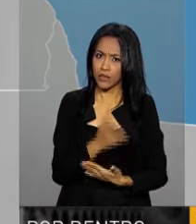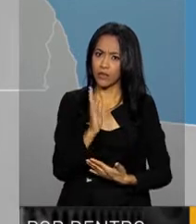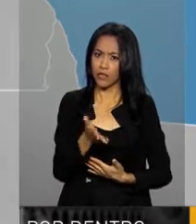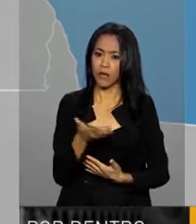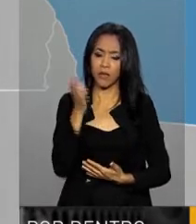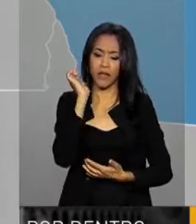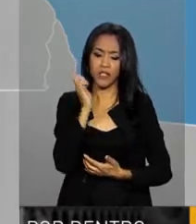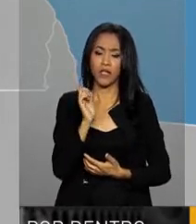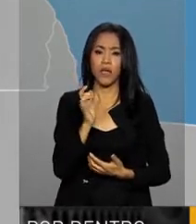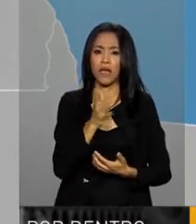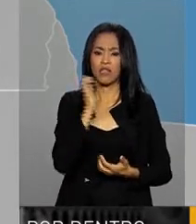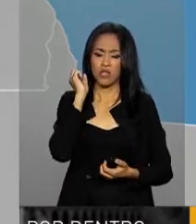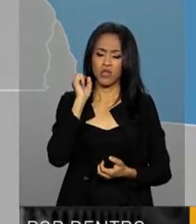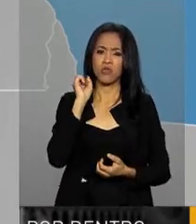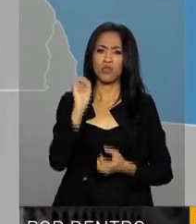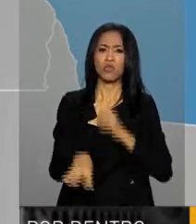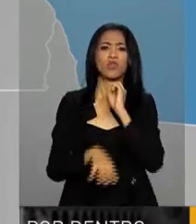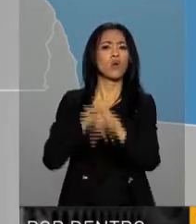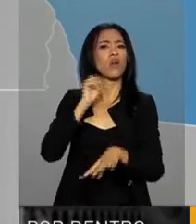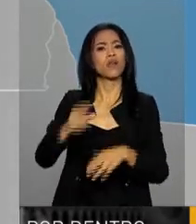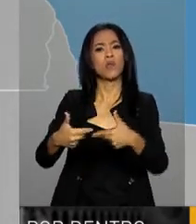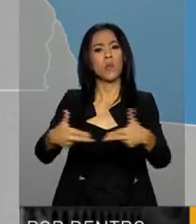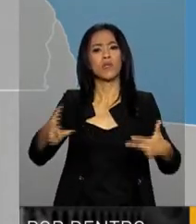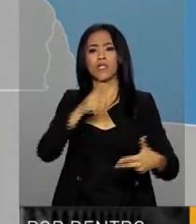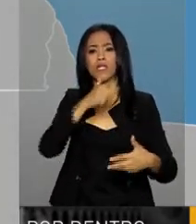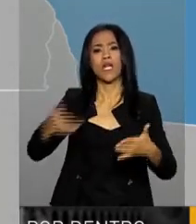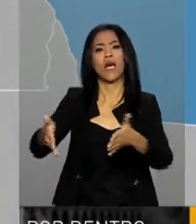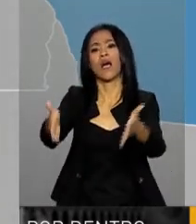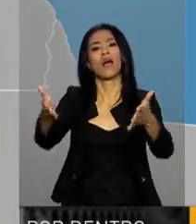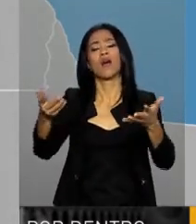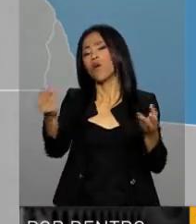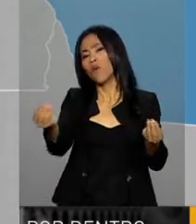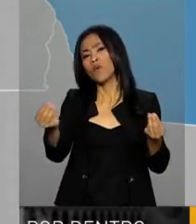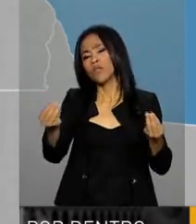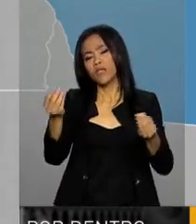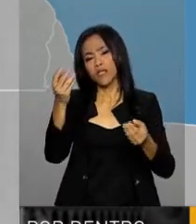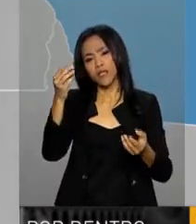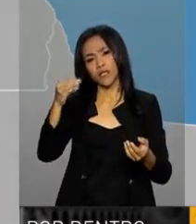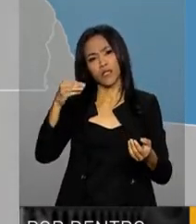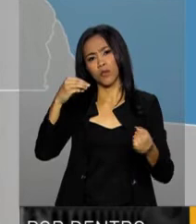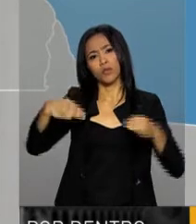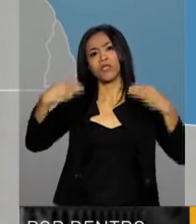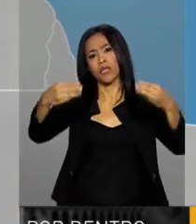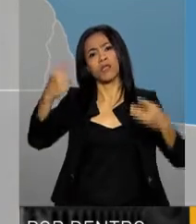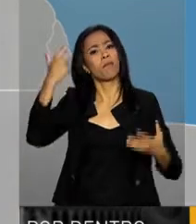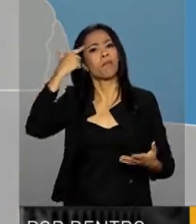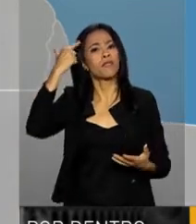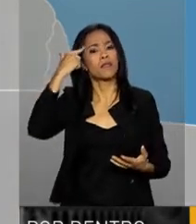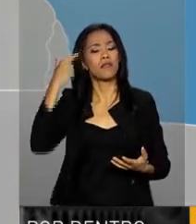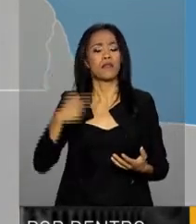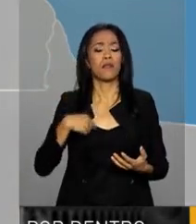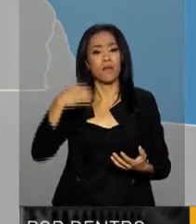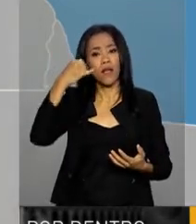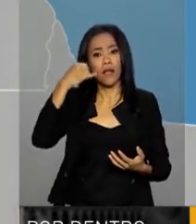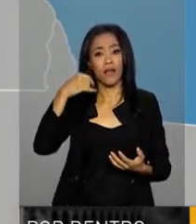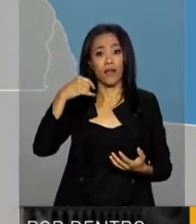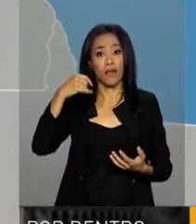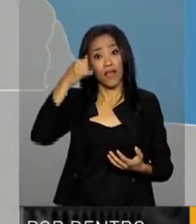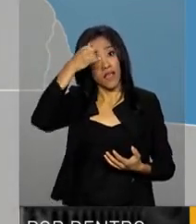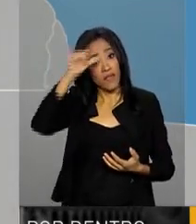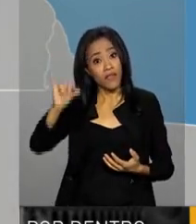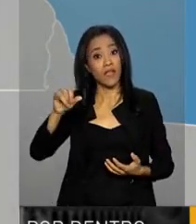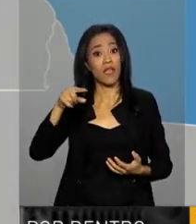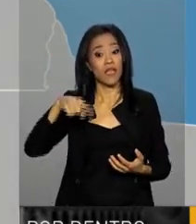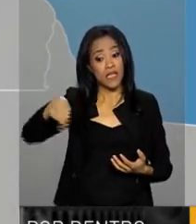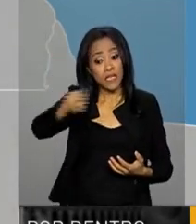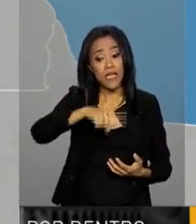e do meio ambiente está pensando qual é a proposta que o ministério tem para impedir que esses produtos cancerígenos